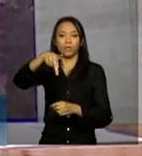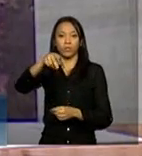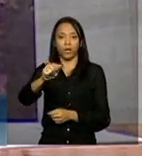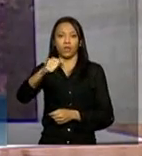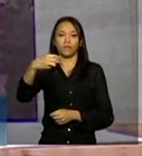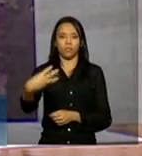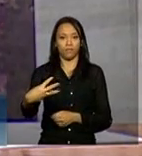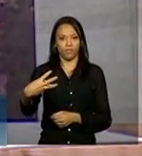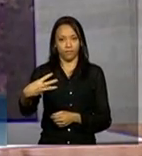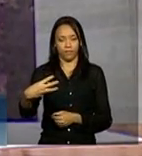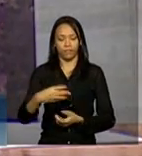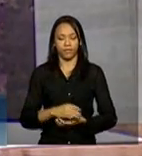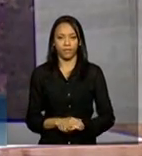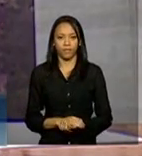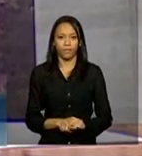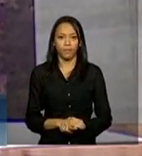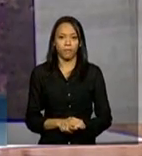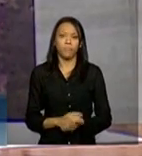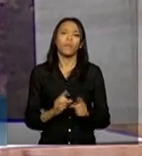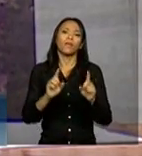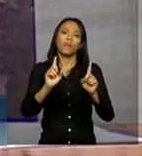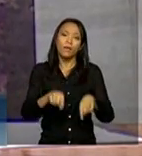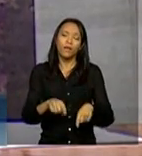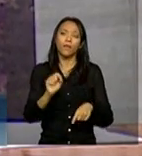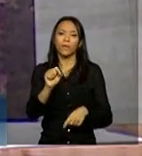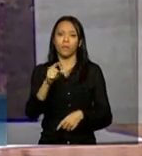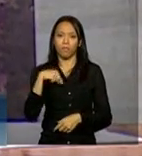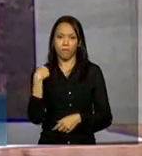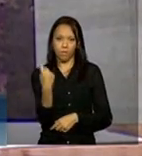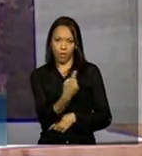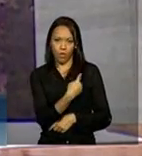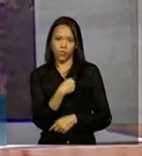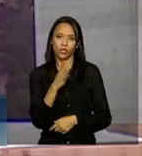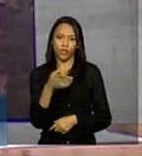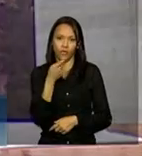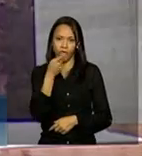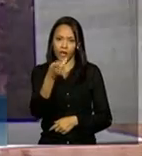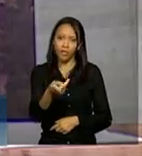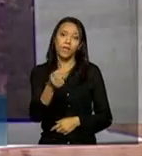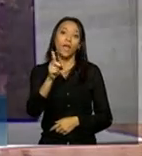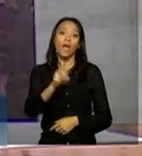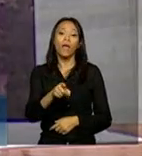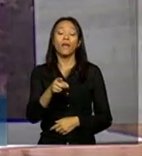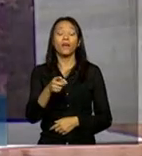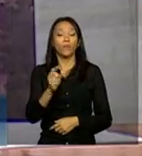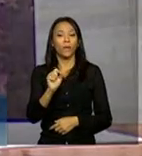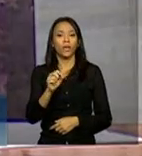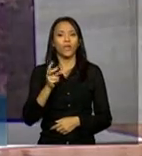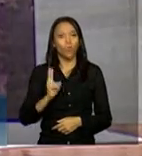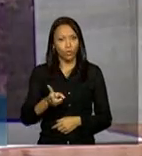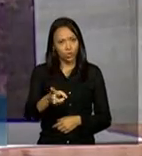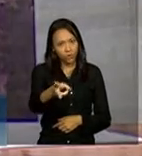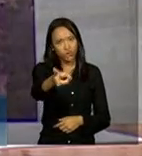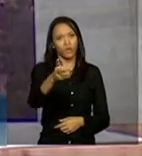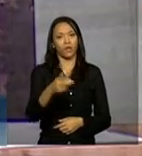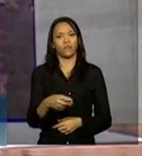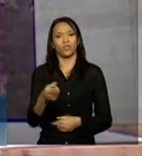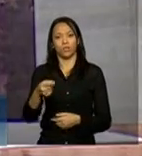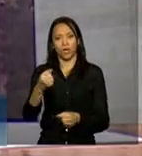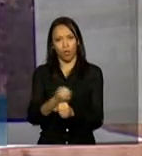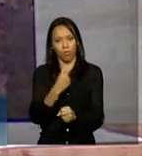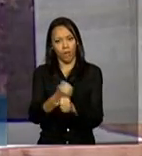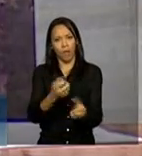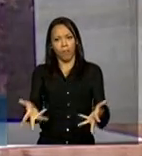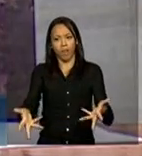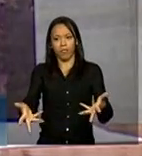essa é uma questão que para nós, como eu disse no início, é fundamental, que é a continuidade dos investimentos, né? Os